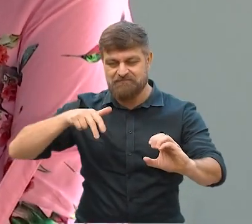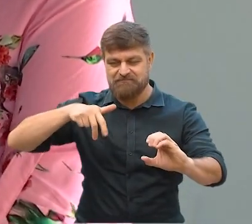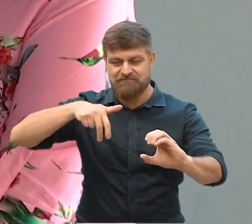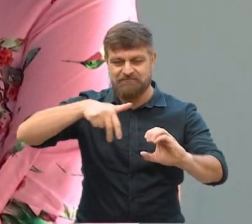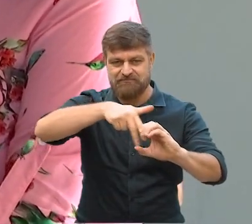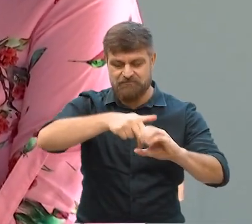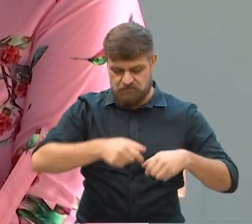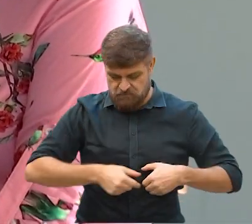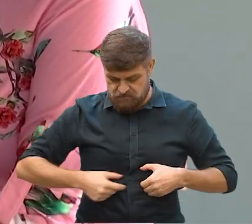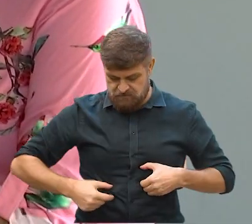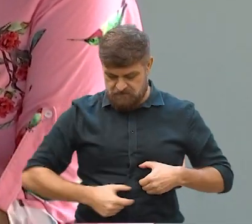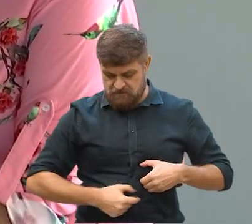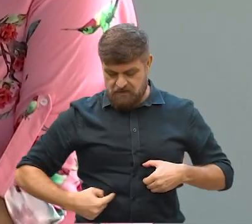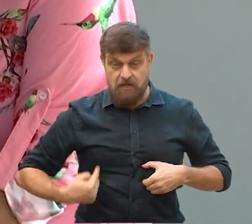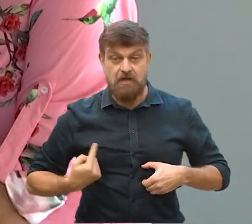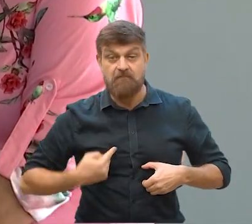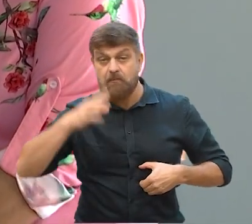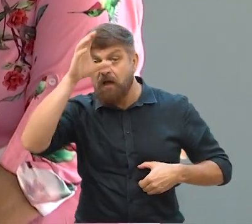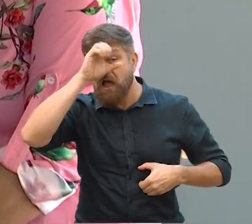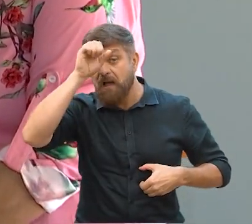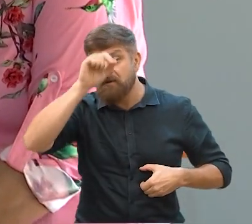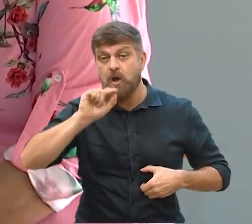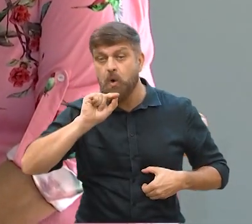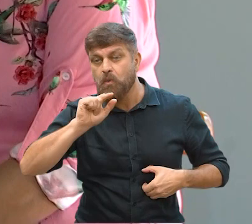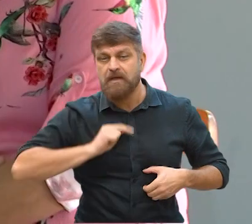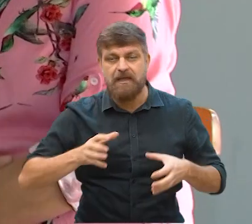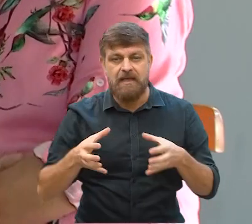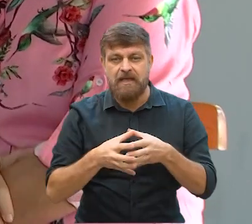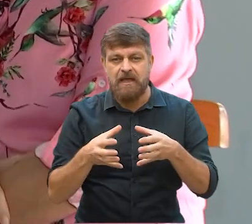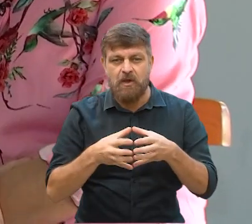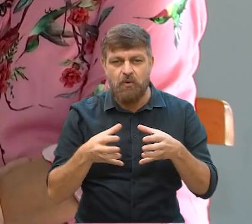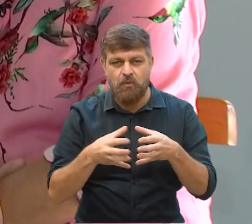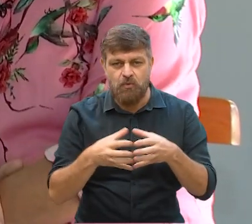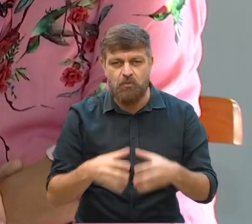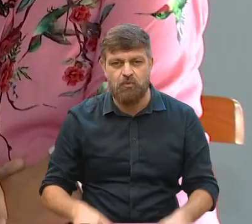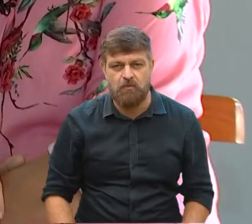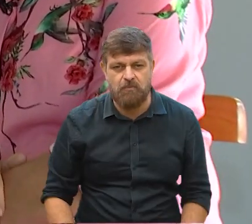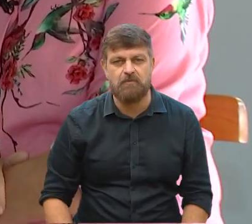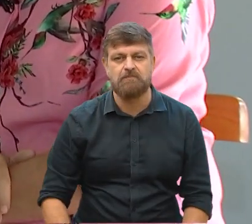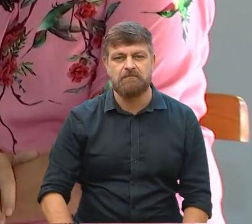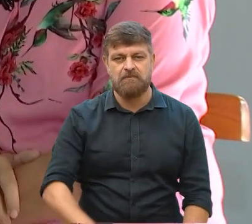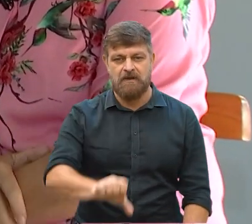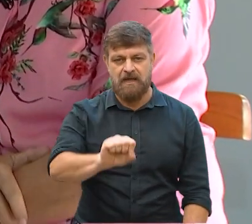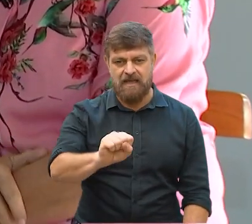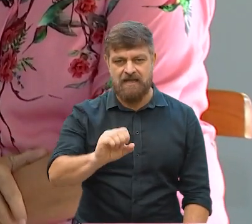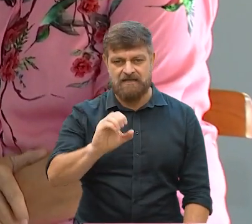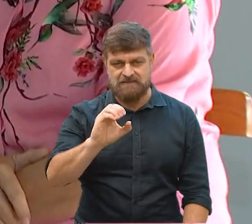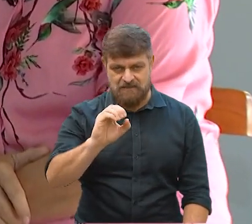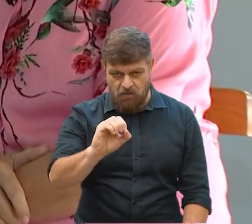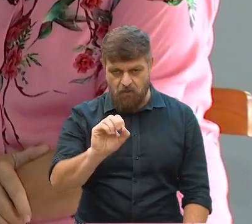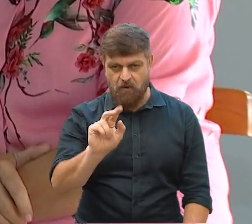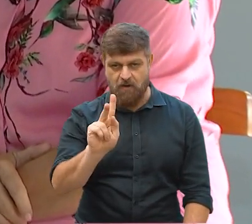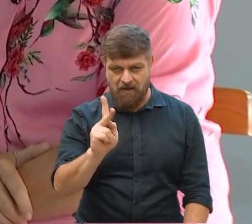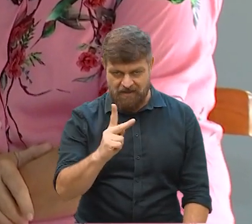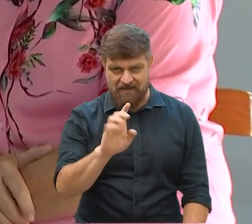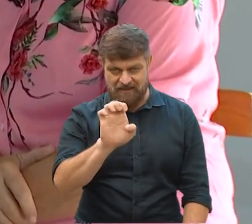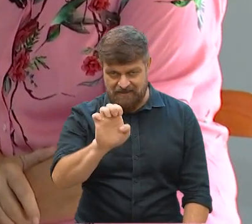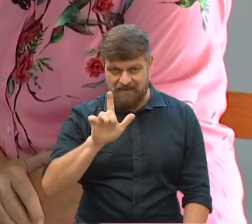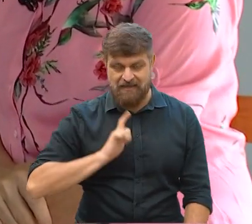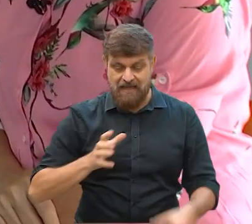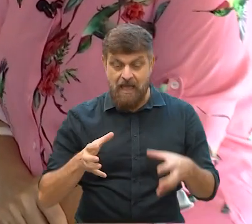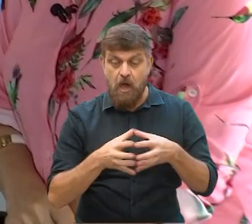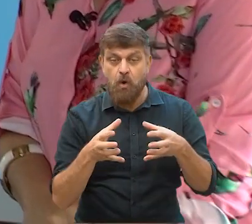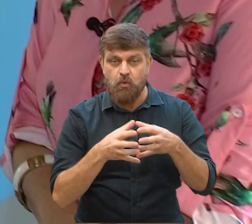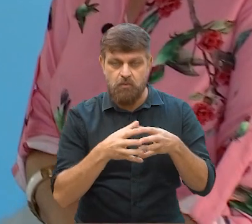também aprender com o Dr. André o que é o Grupo Sonhe. O Grupo Sonhe é um grupo de médicos, oncologistas